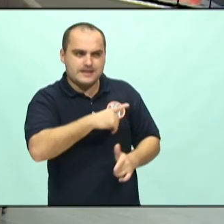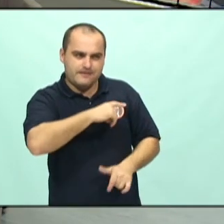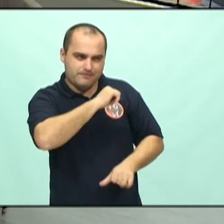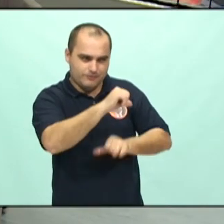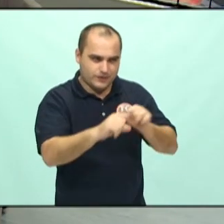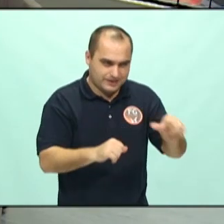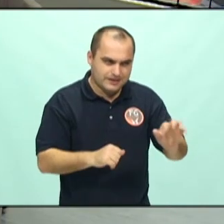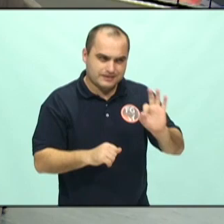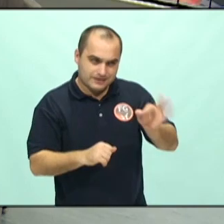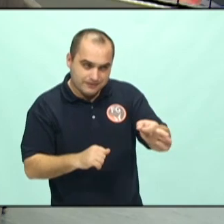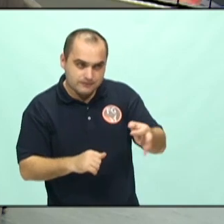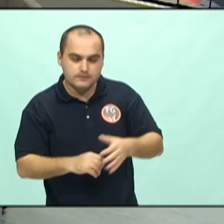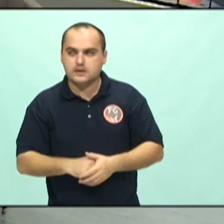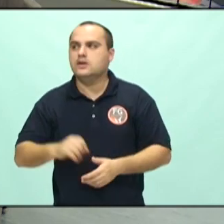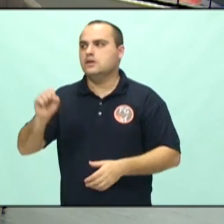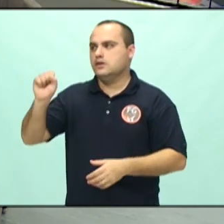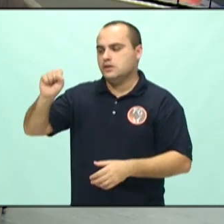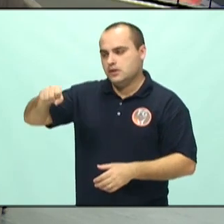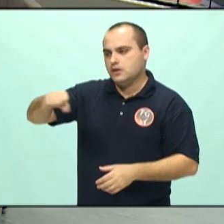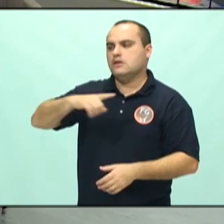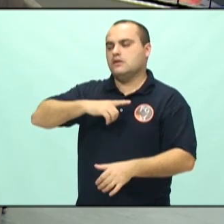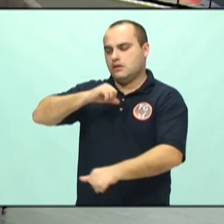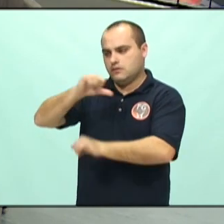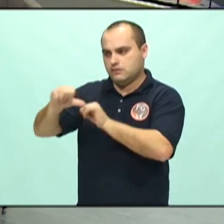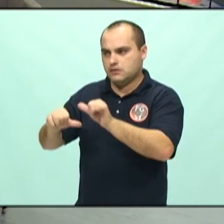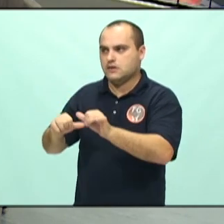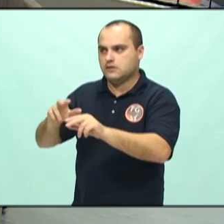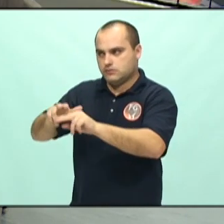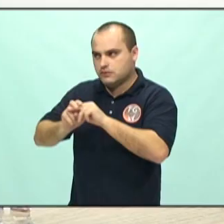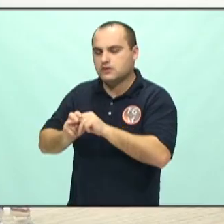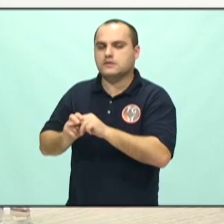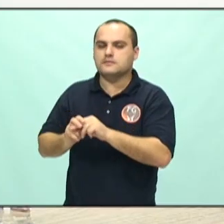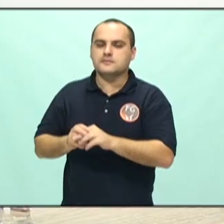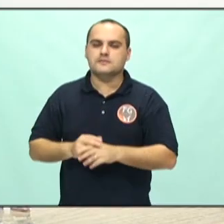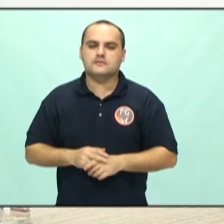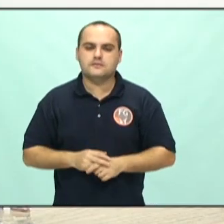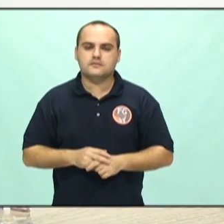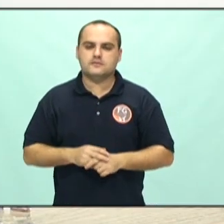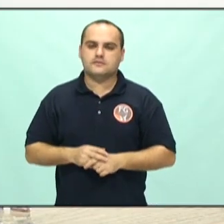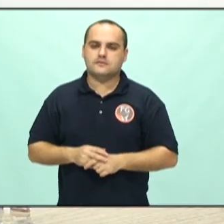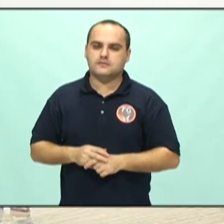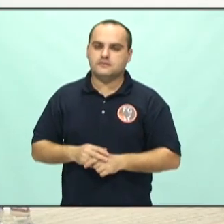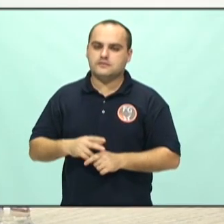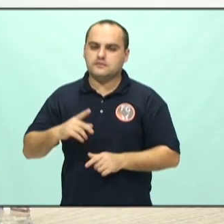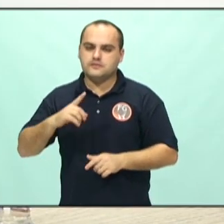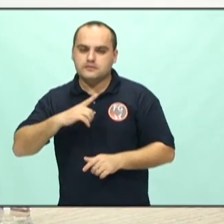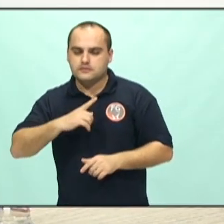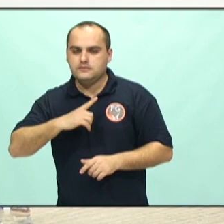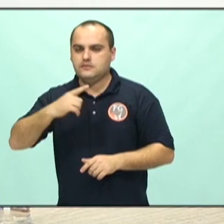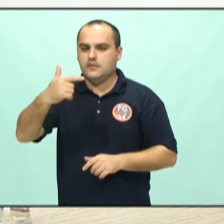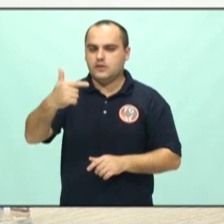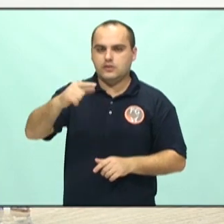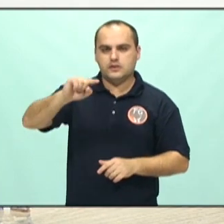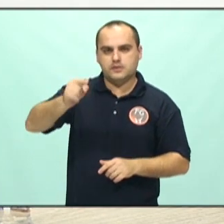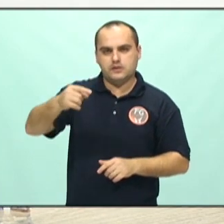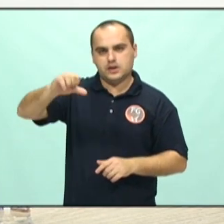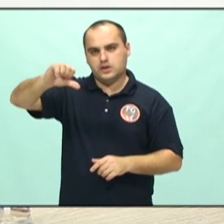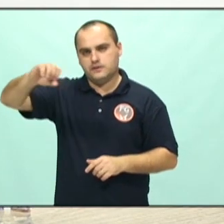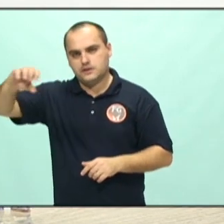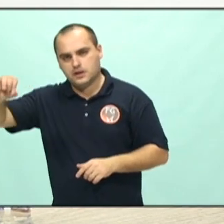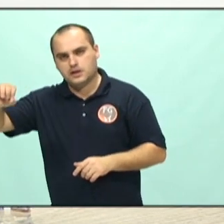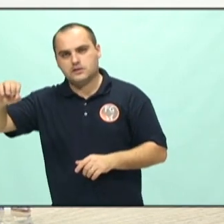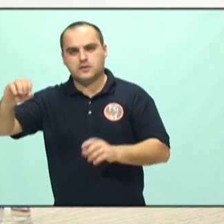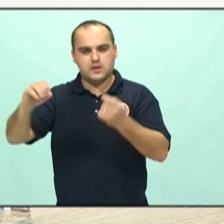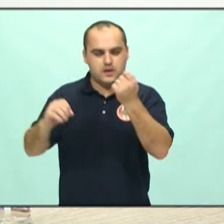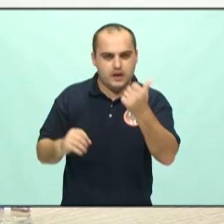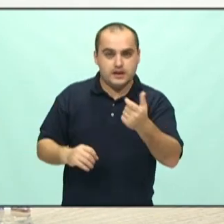aí também, na relação dos valores. Isso, então nós chegamos ali a oscilar entre 2.900,